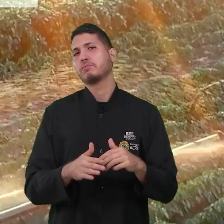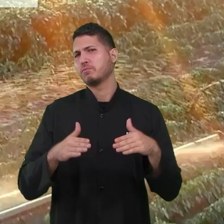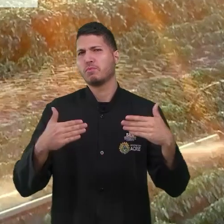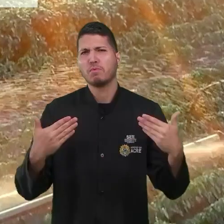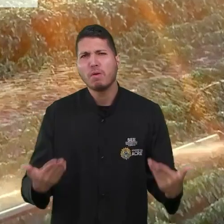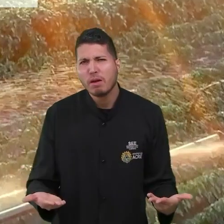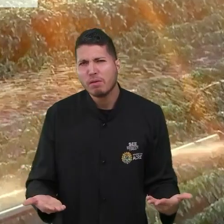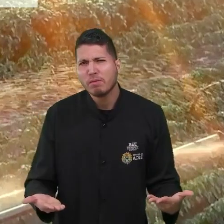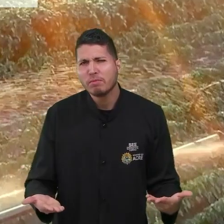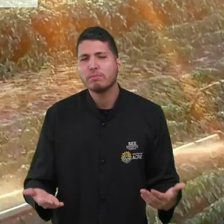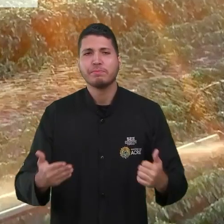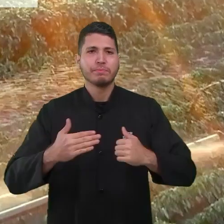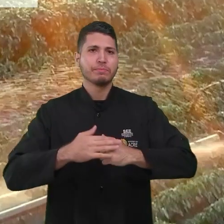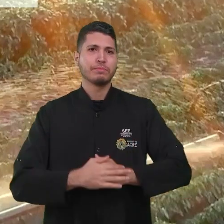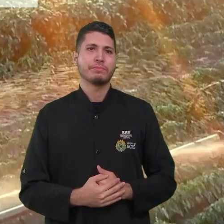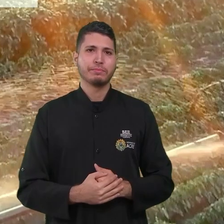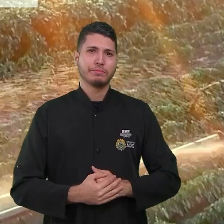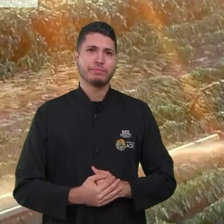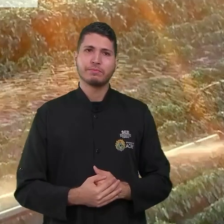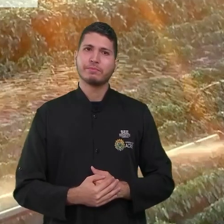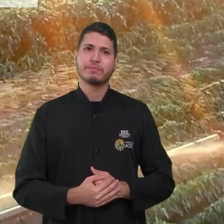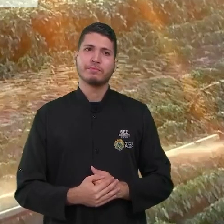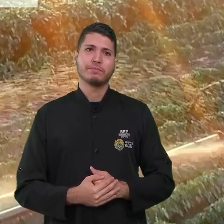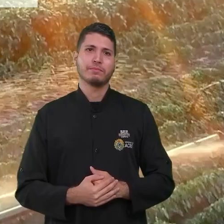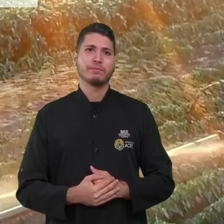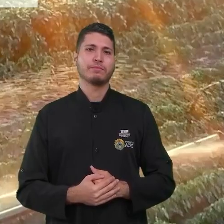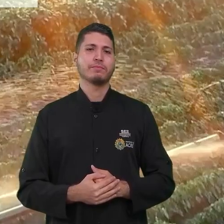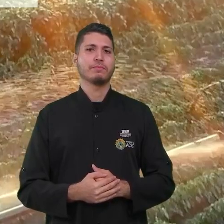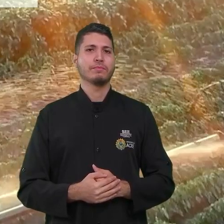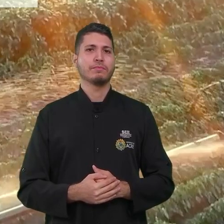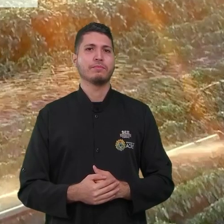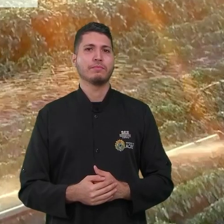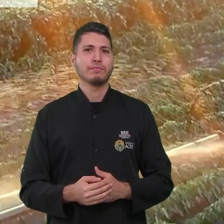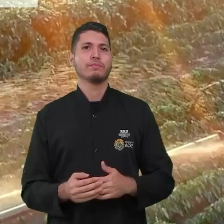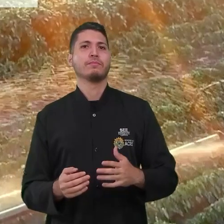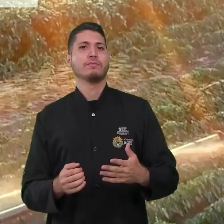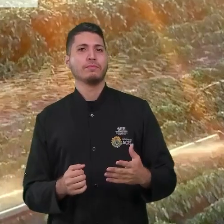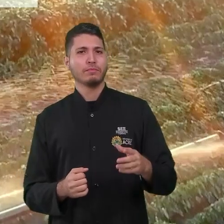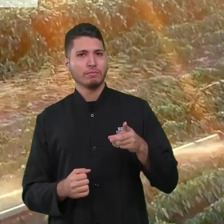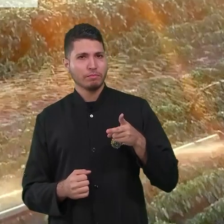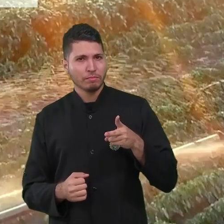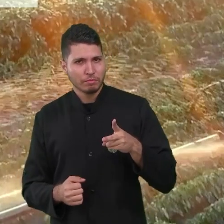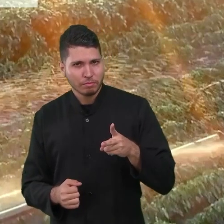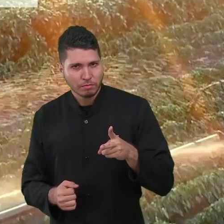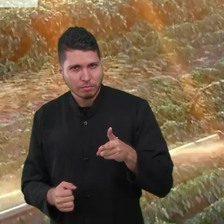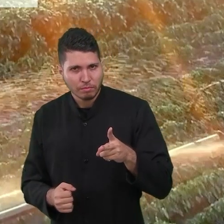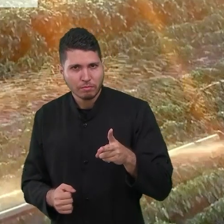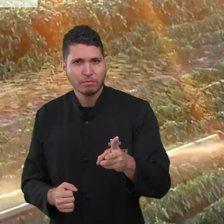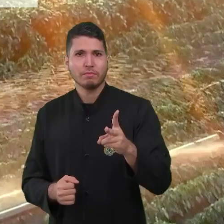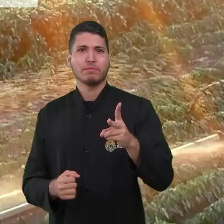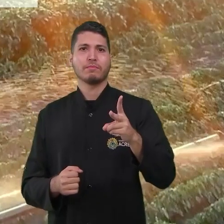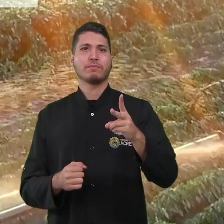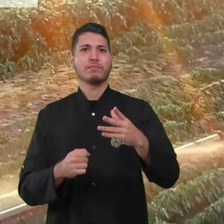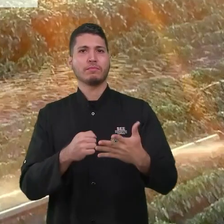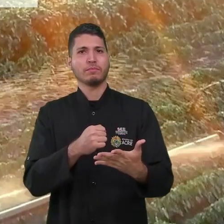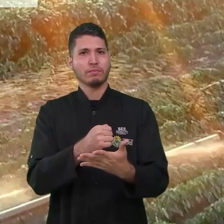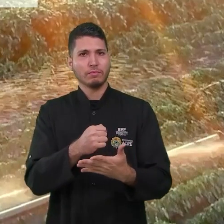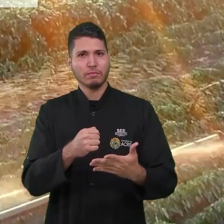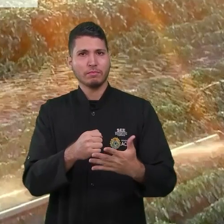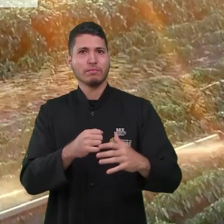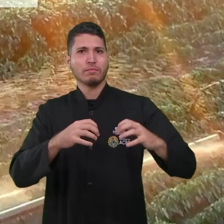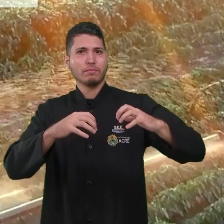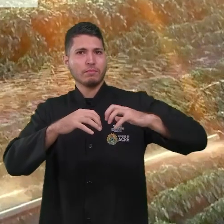um problema. Eles permanecem na base da cadeia produtiva, perpetuando a